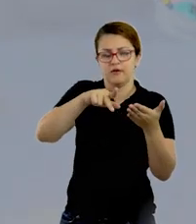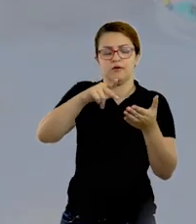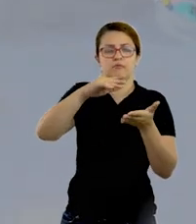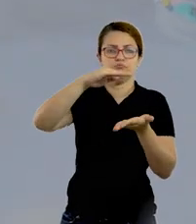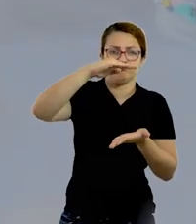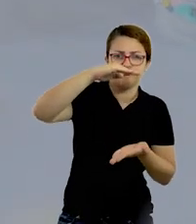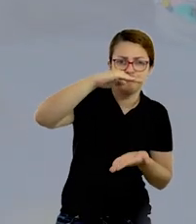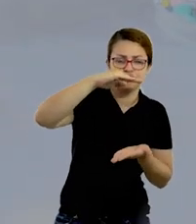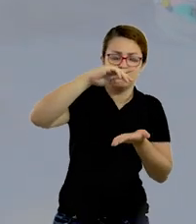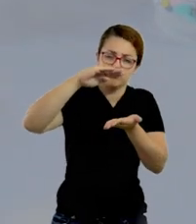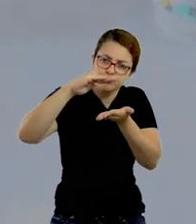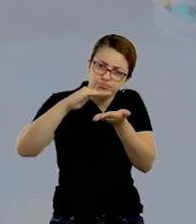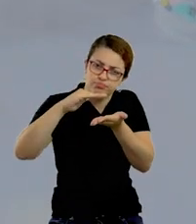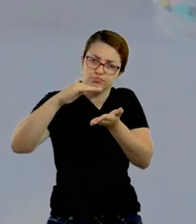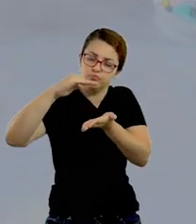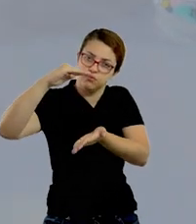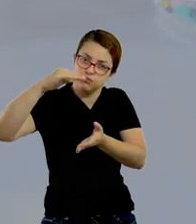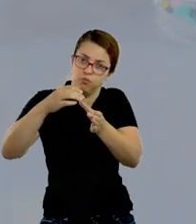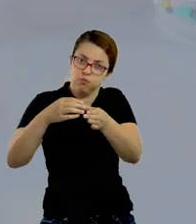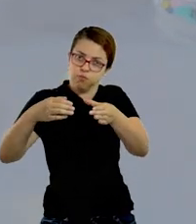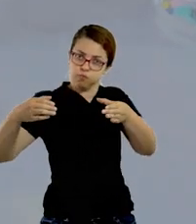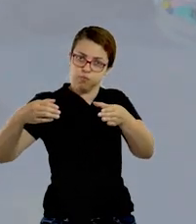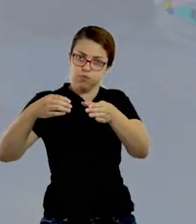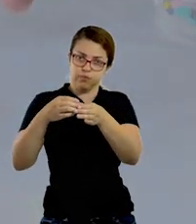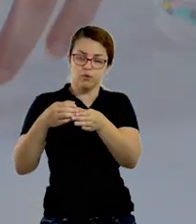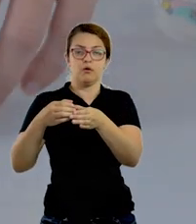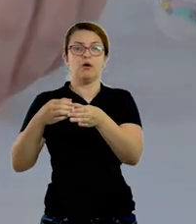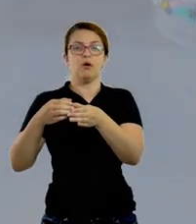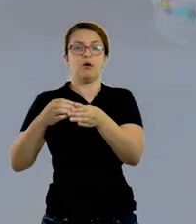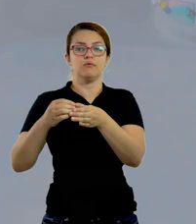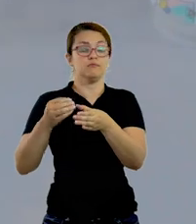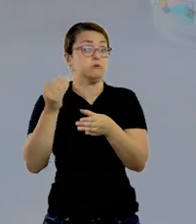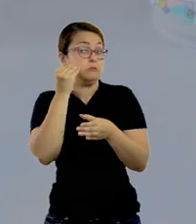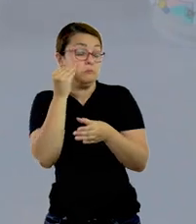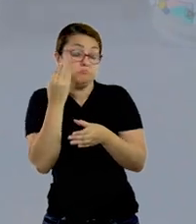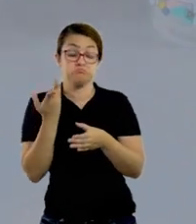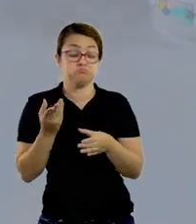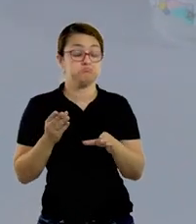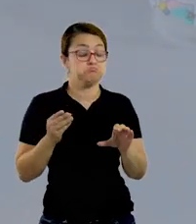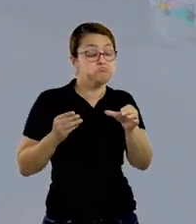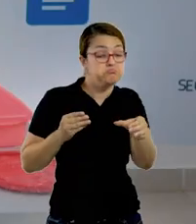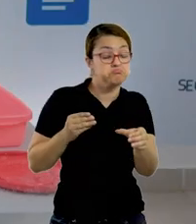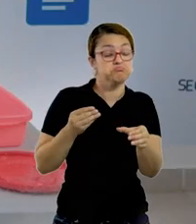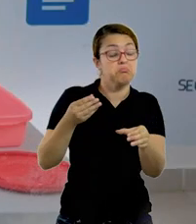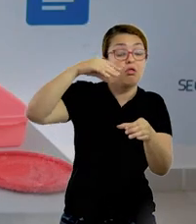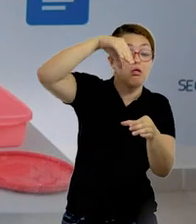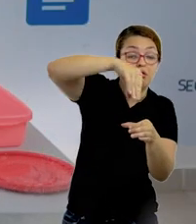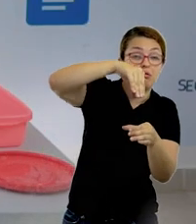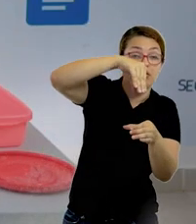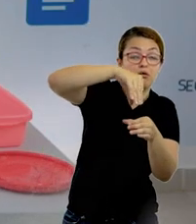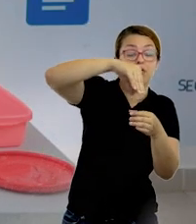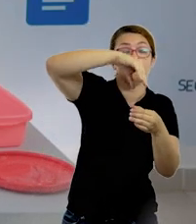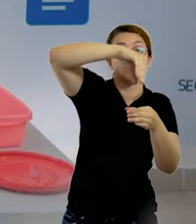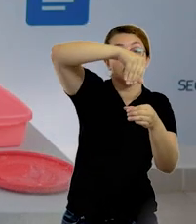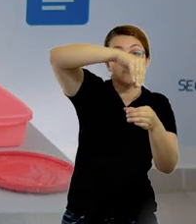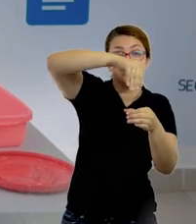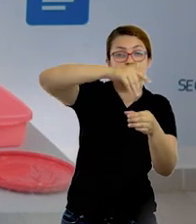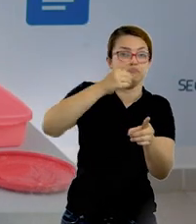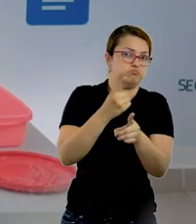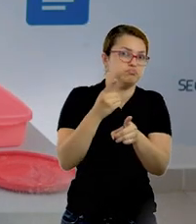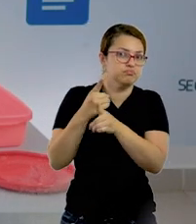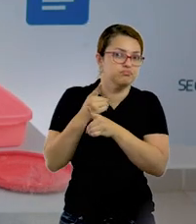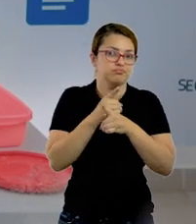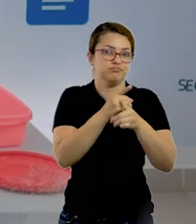potes variados, tamanhos de tampa. E ele vai tentar ir arriscando, né? Ele vai fazer o teste, é